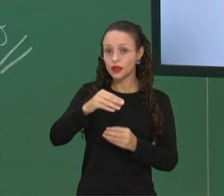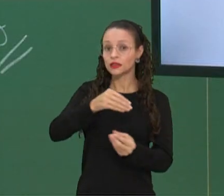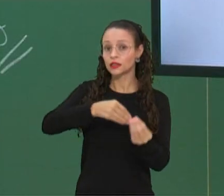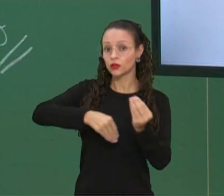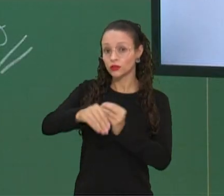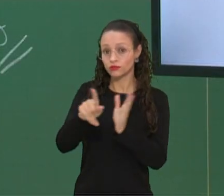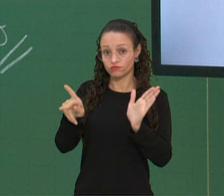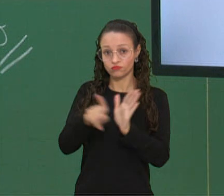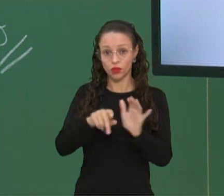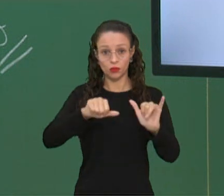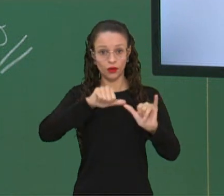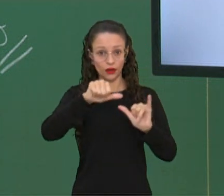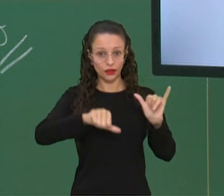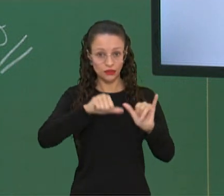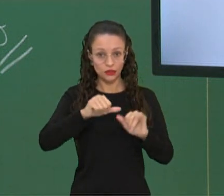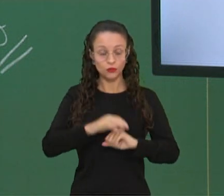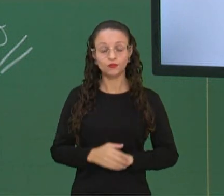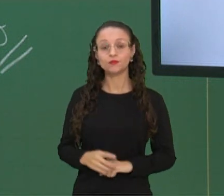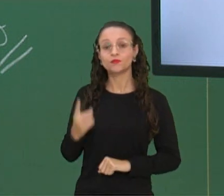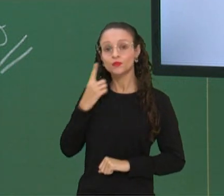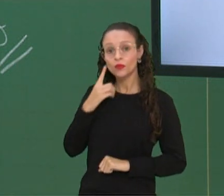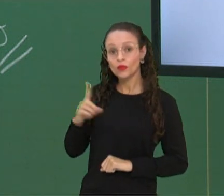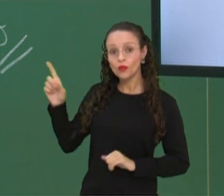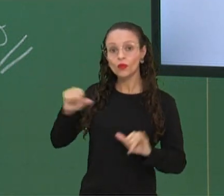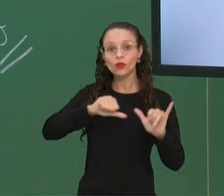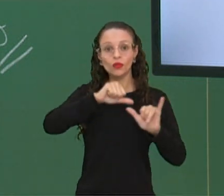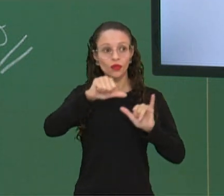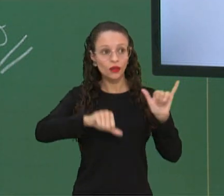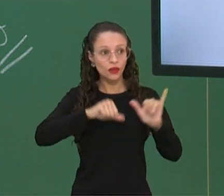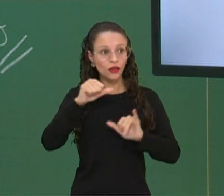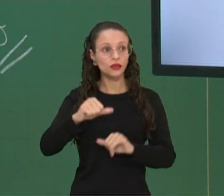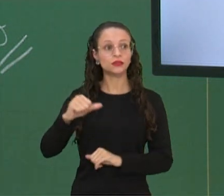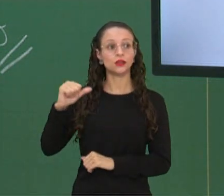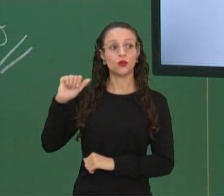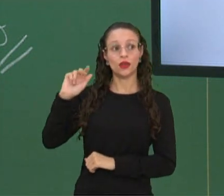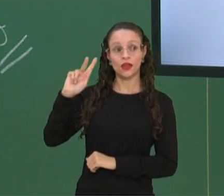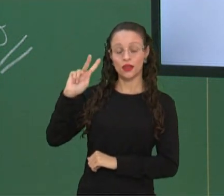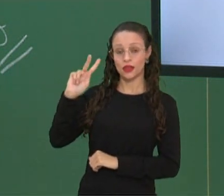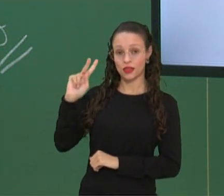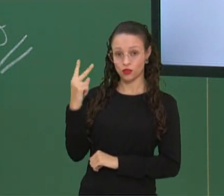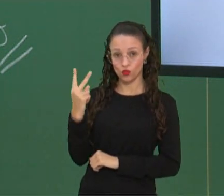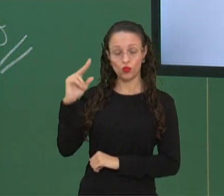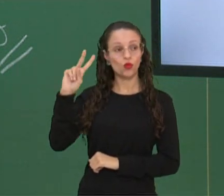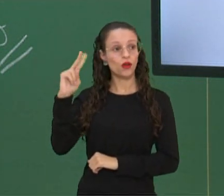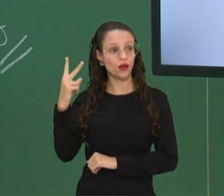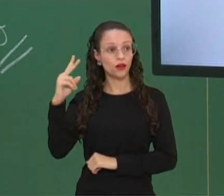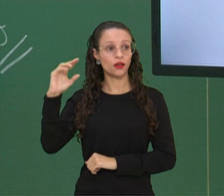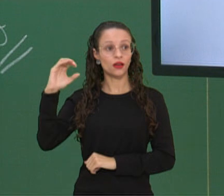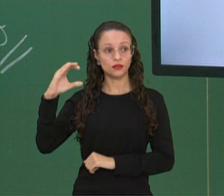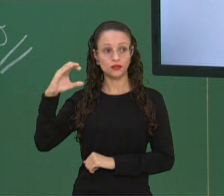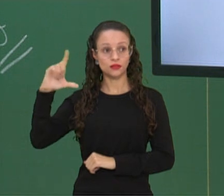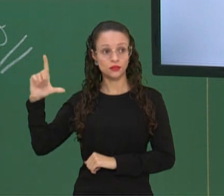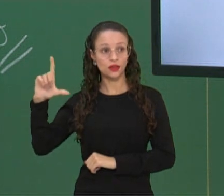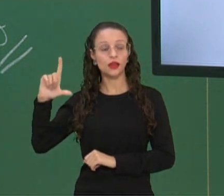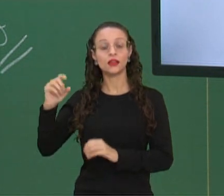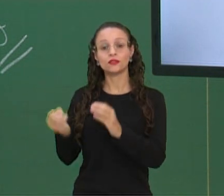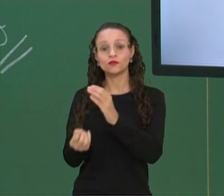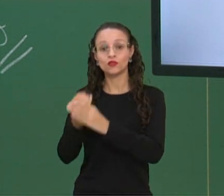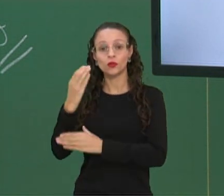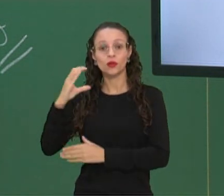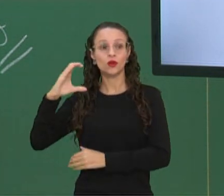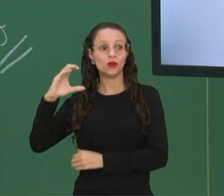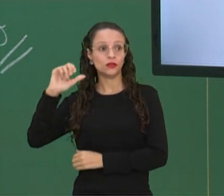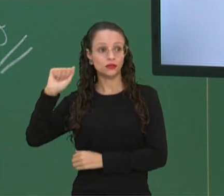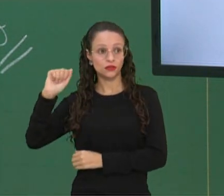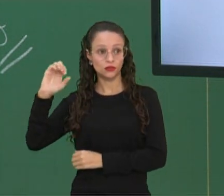reação que a gente tem aqui? É o ácido clorídrico com hidróxido de cálcio, formando cloreto de cálcio e água. E aí